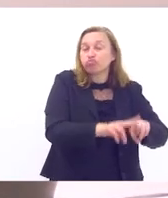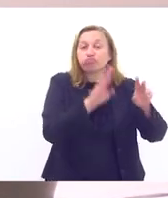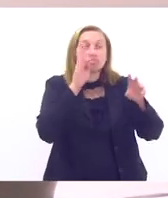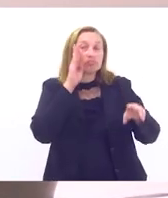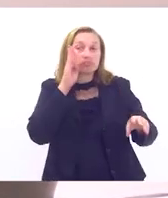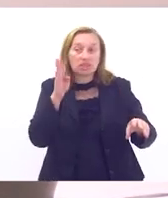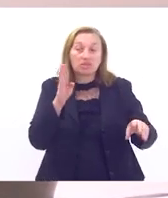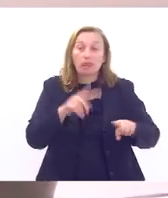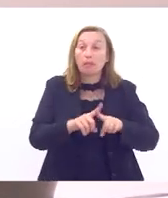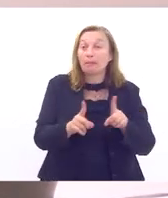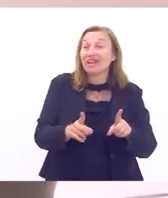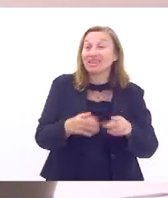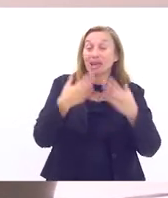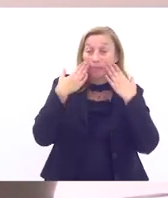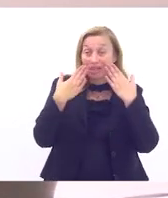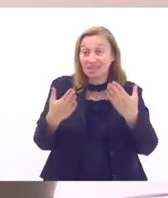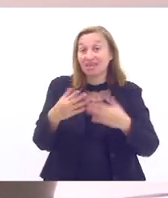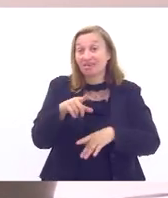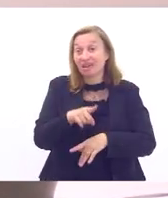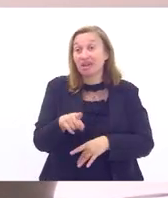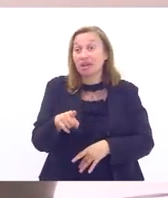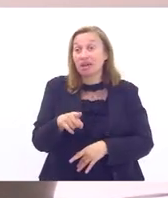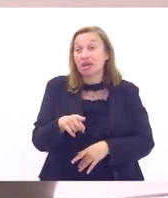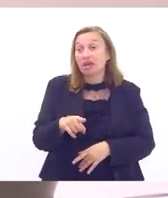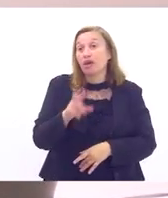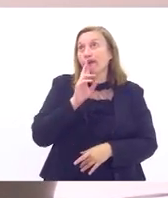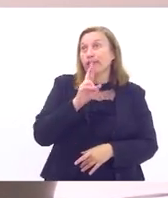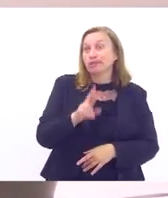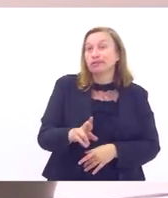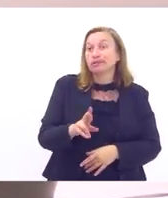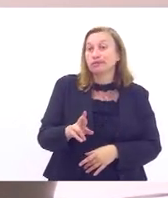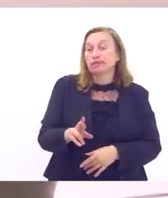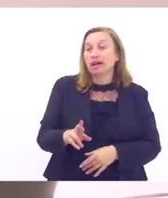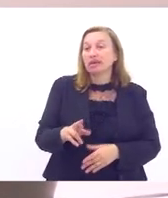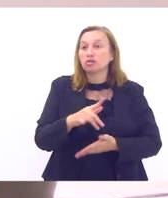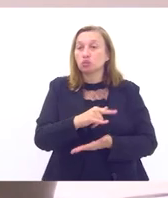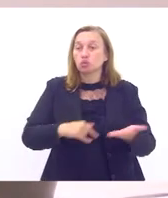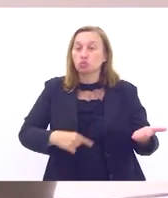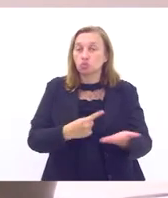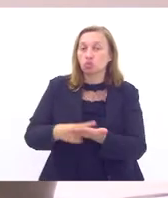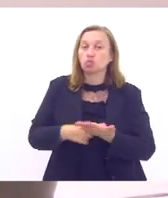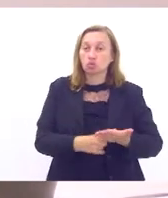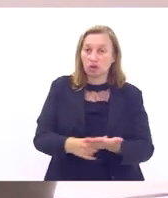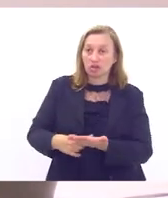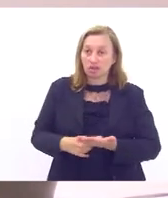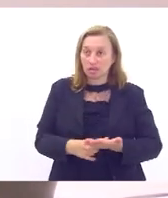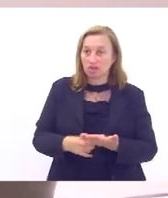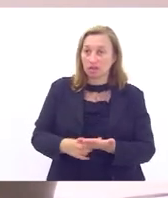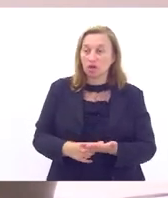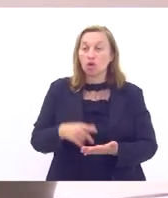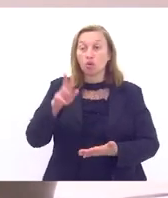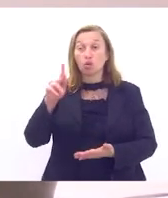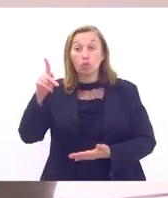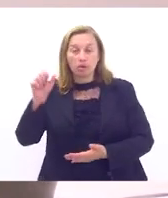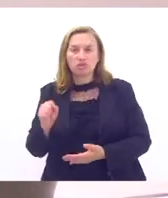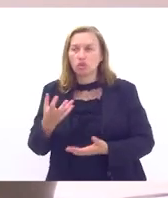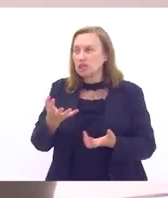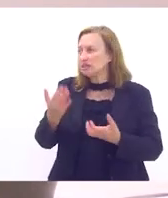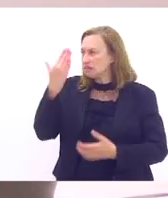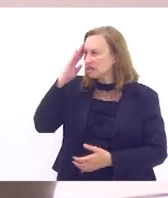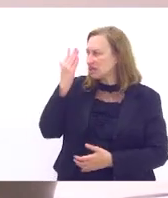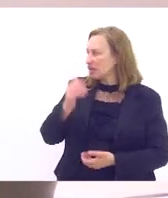especialmente, mas eram apresentados ali como se fosse o resultado do termo de cooperação da OPAS. Então, o que eu queria entender